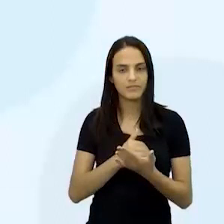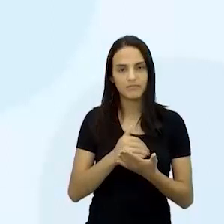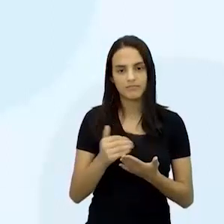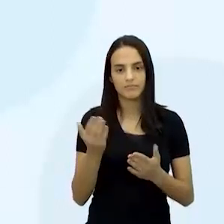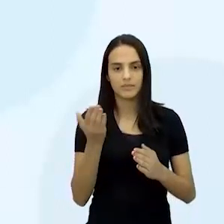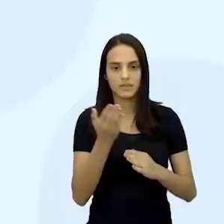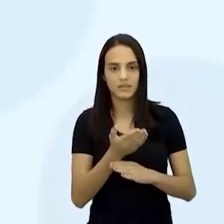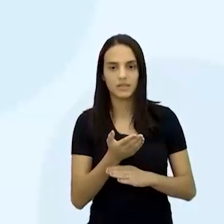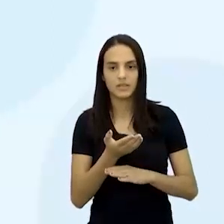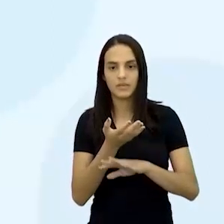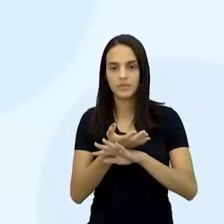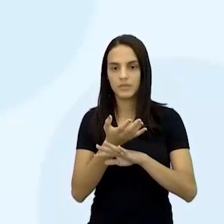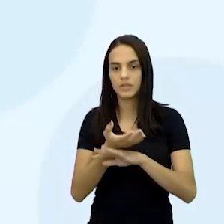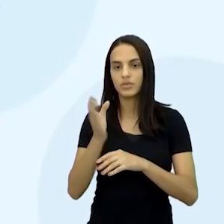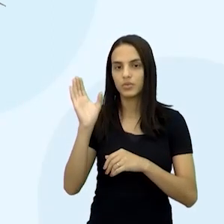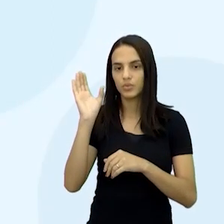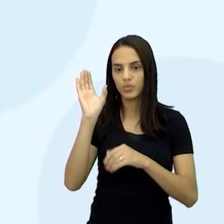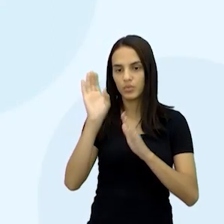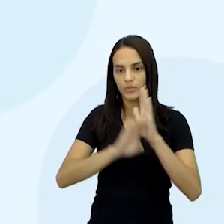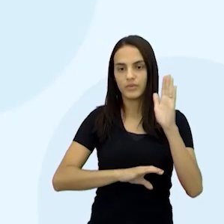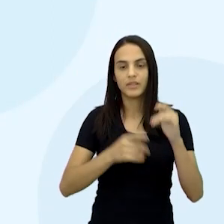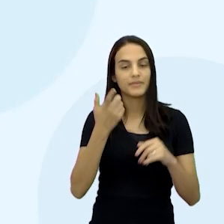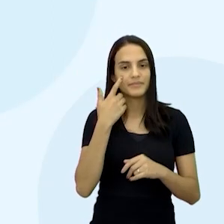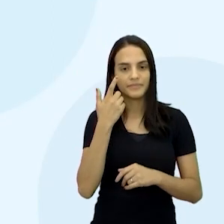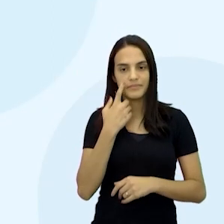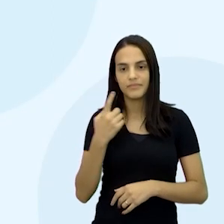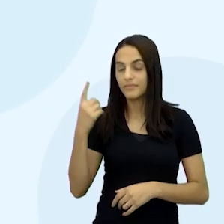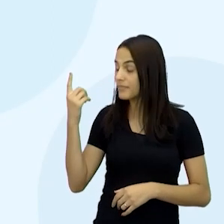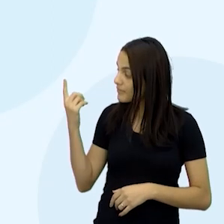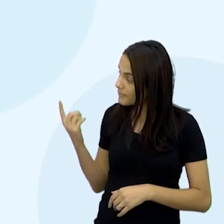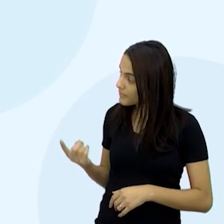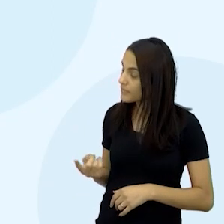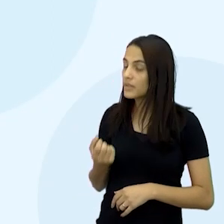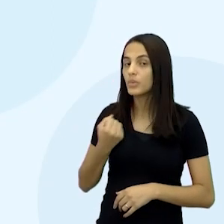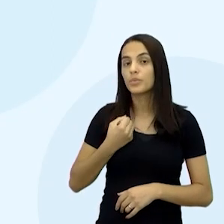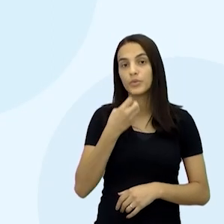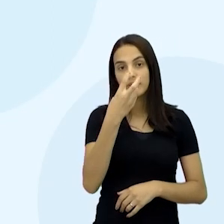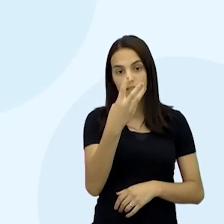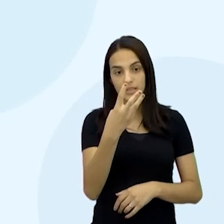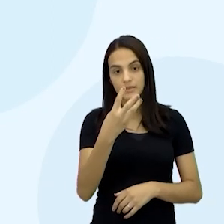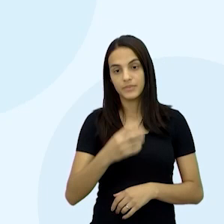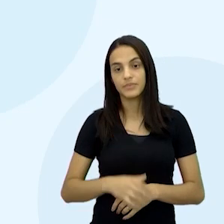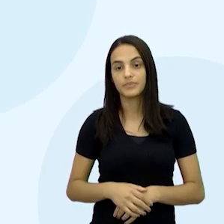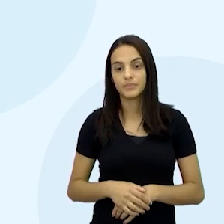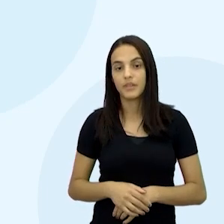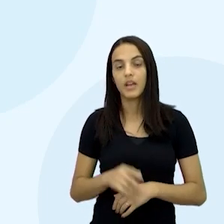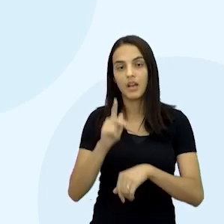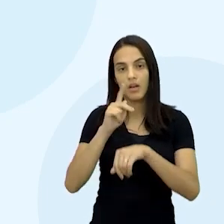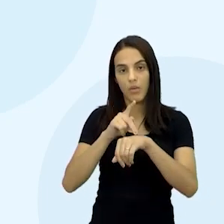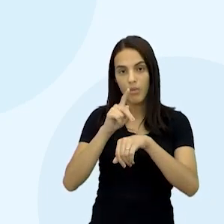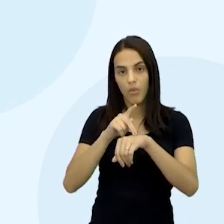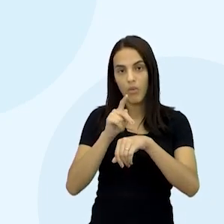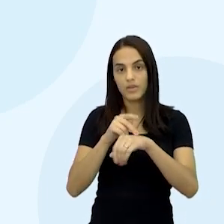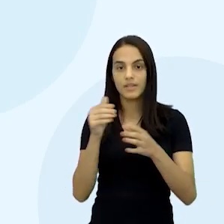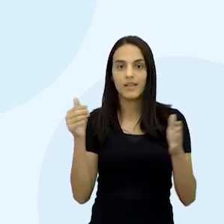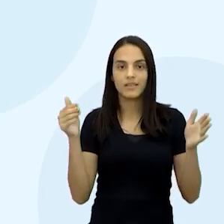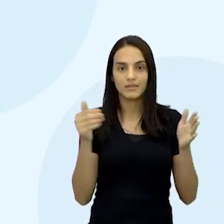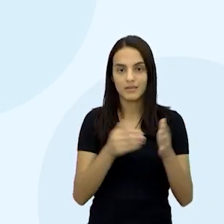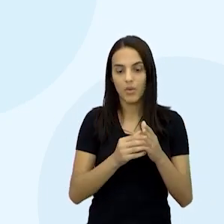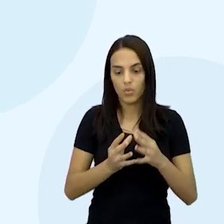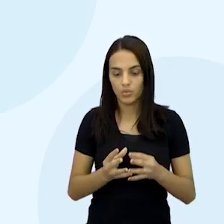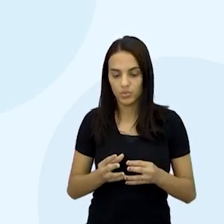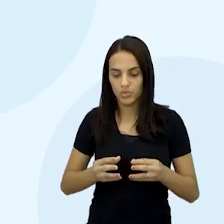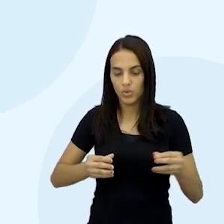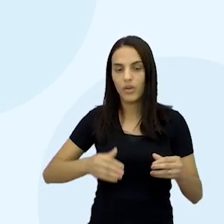componente curricular aí, que vocês vão ver hoje? Então tá aí, ó. Componente curricular número 3, das rochas ao solo,